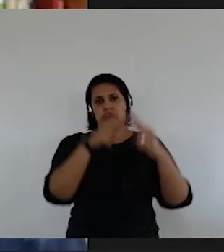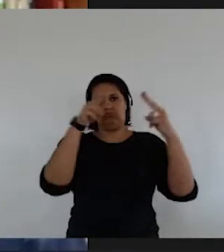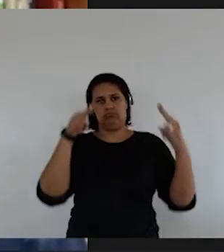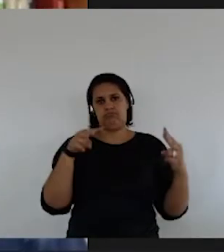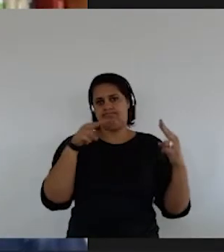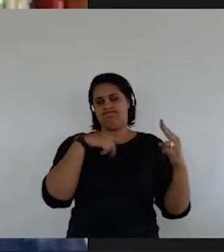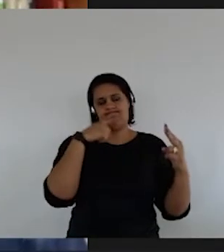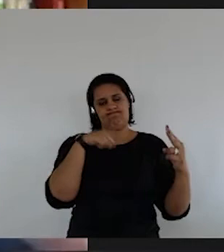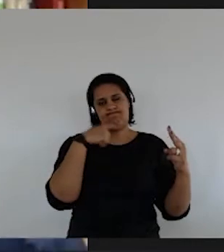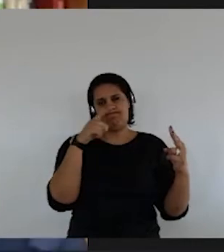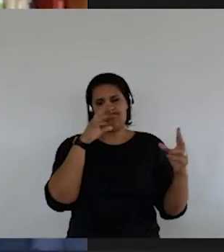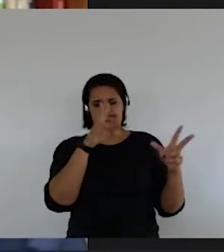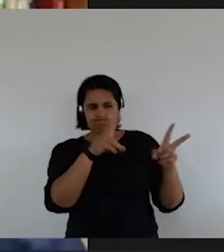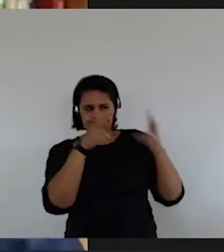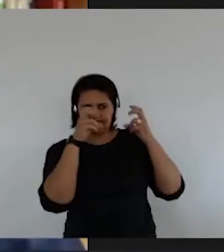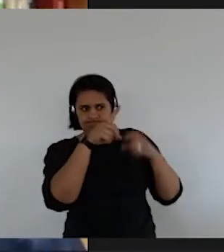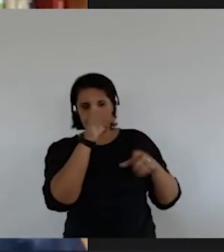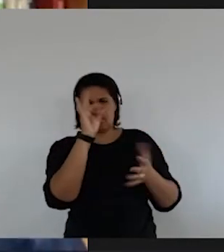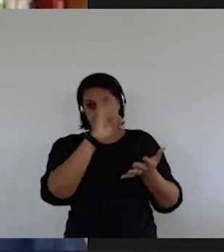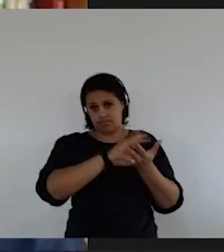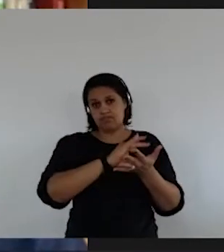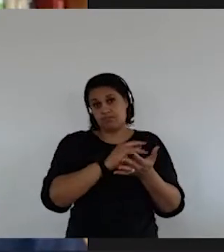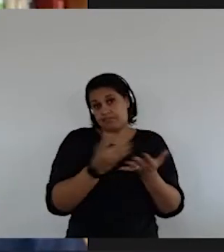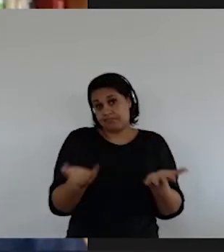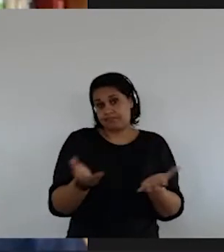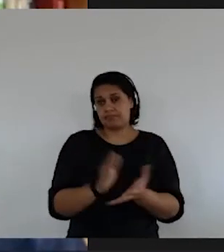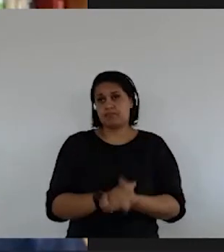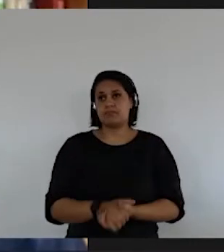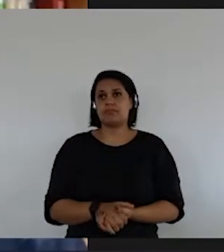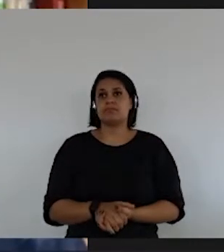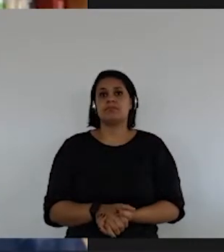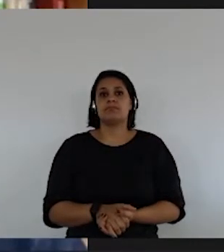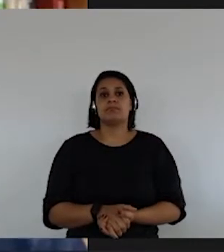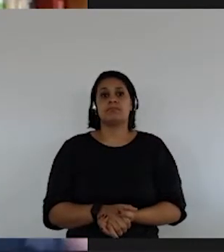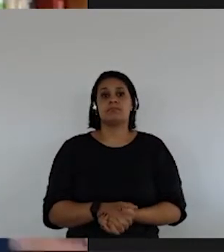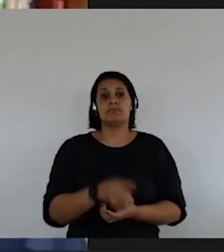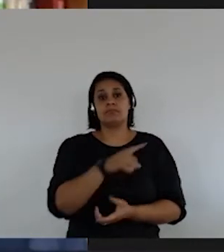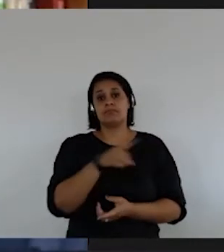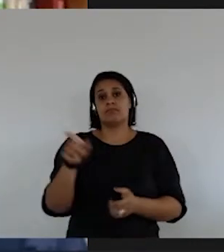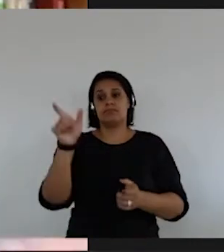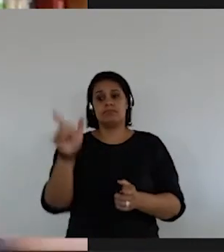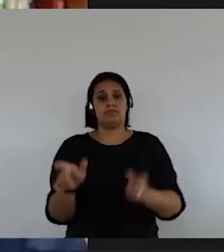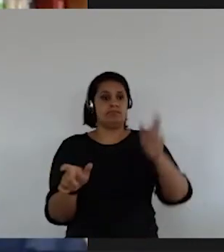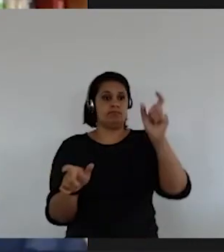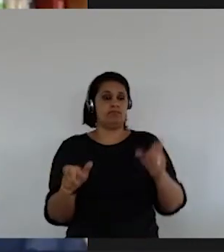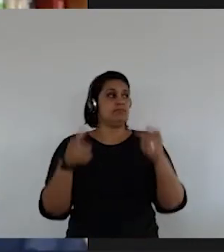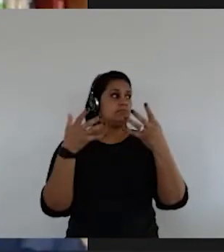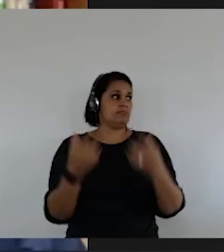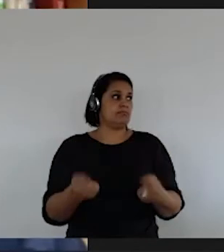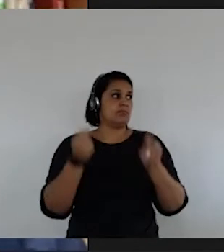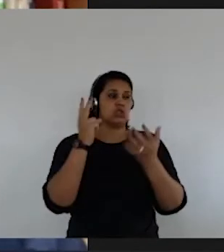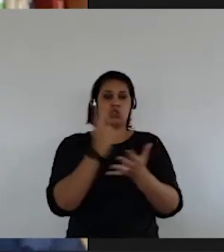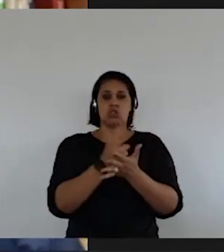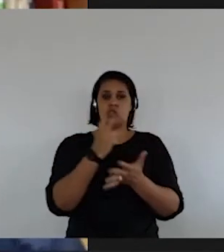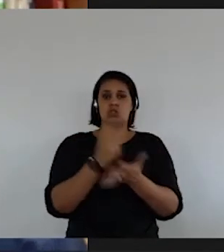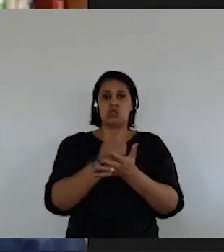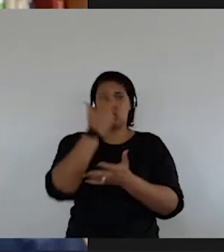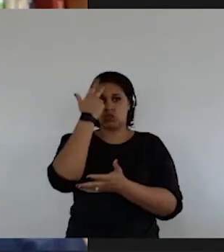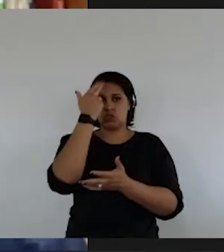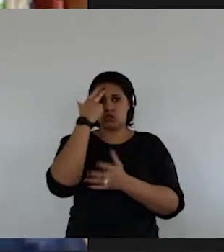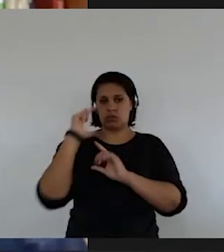uma videoconferência. Então, as partes convencionaram a não fazer essa